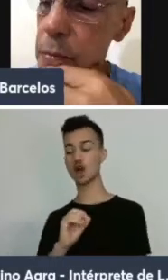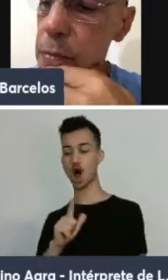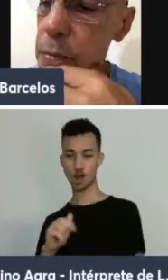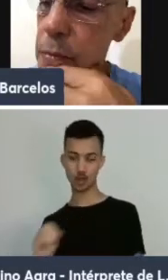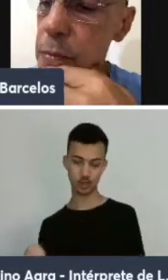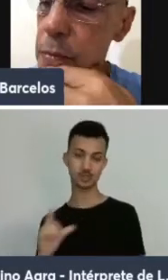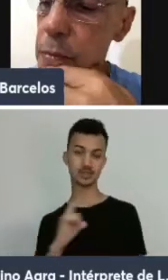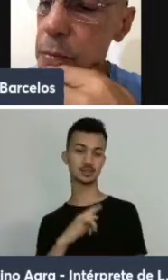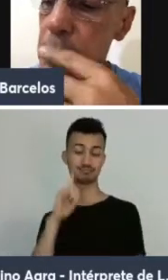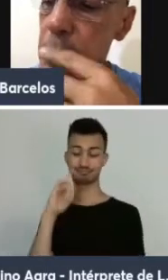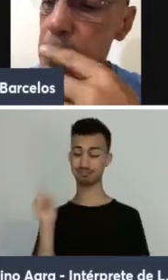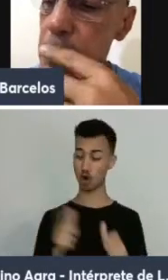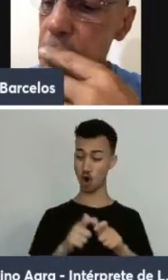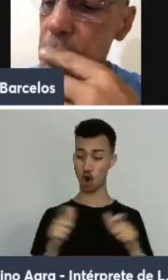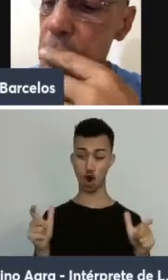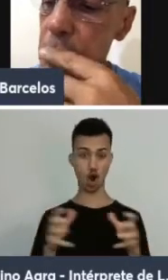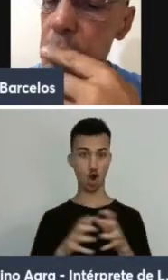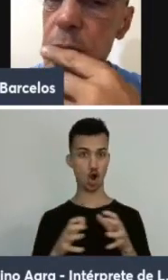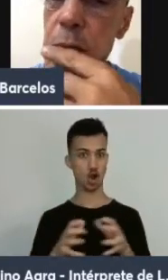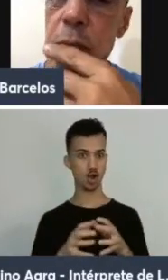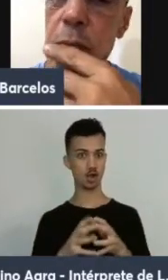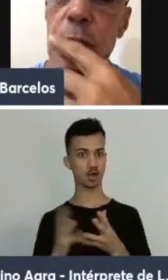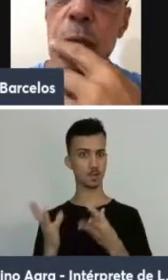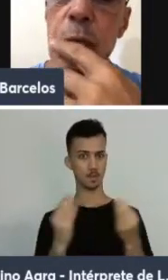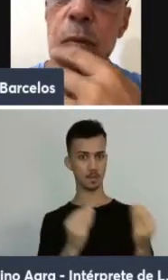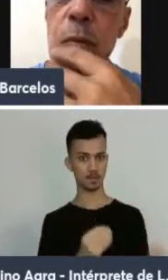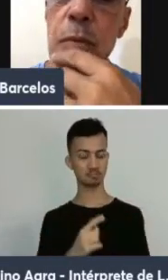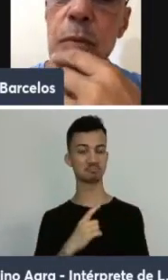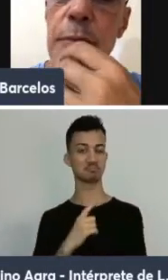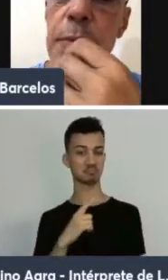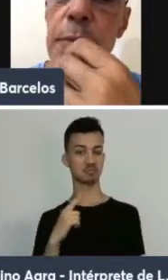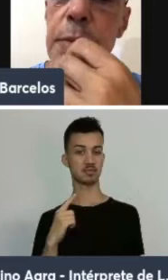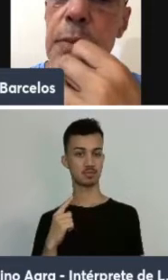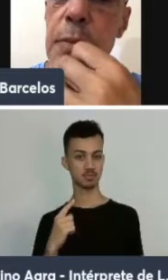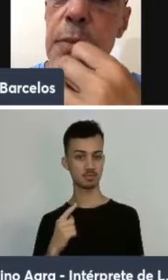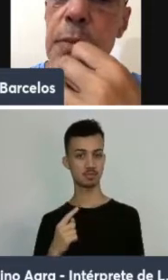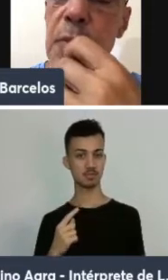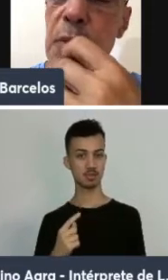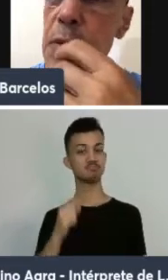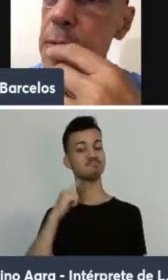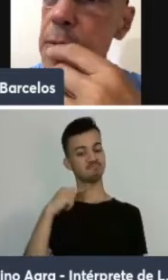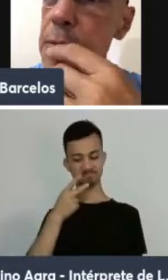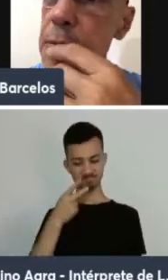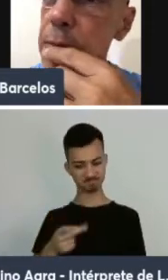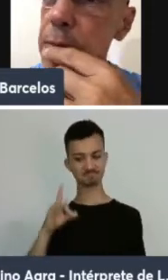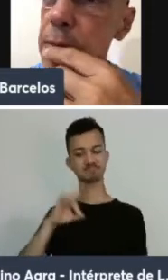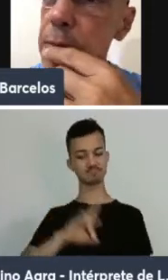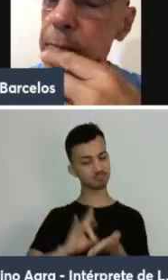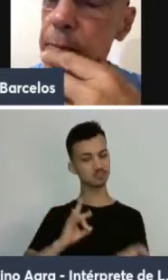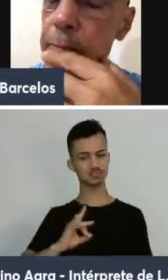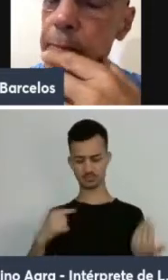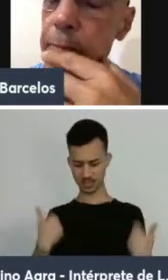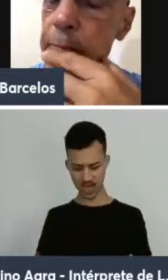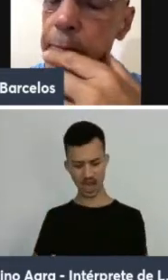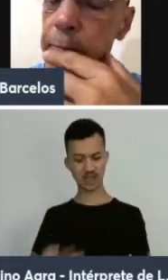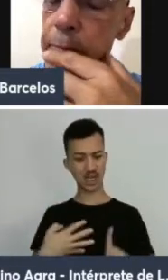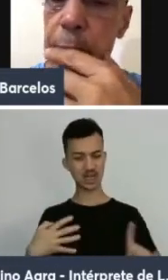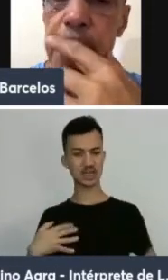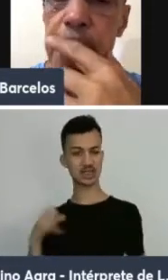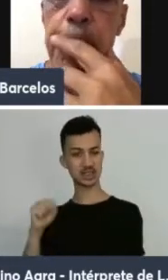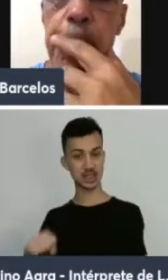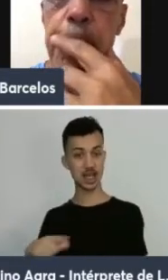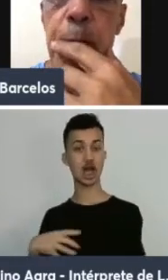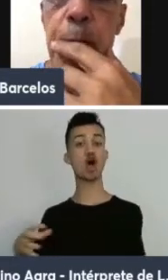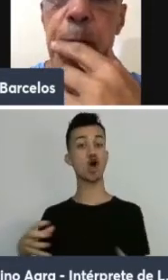na época. Né? E era um grupo que discutia a questão da afirmação homossexual. Eu lembro que a questão era um grupo